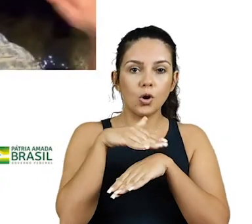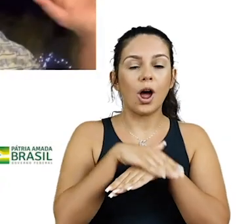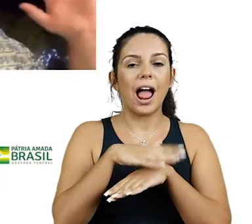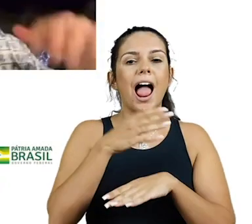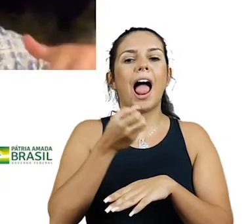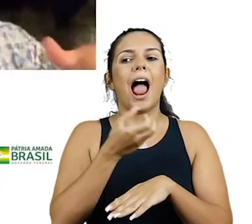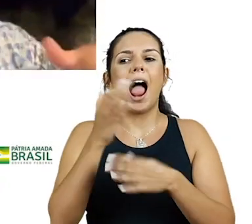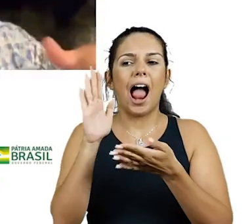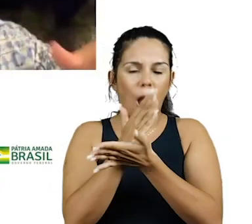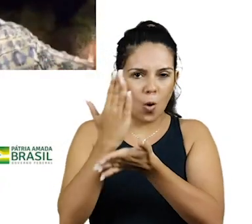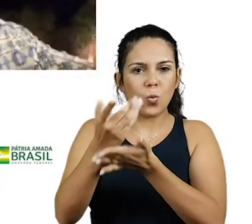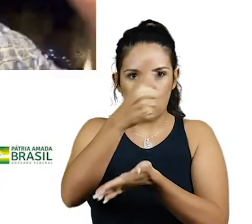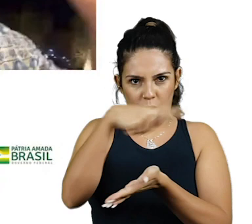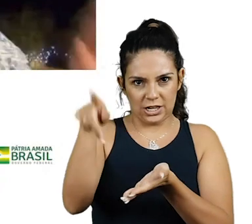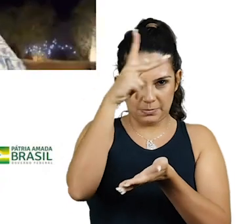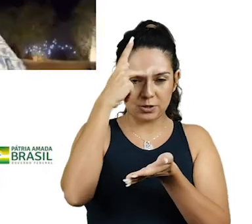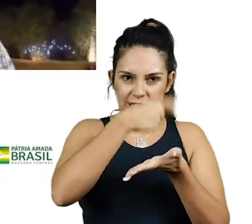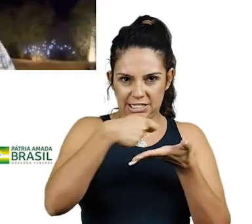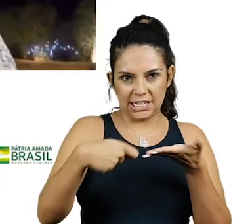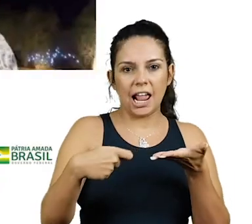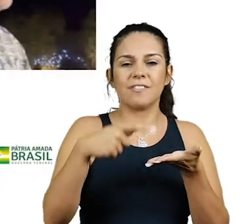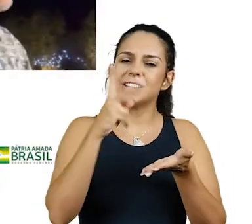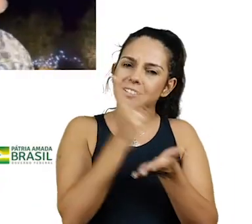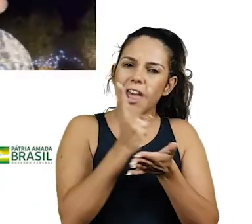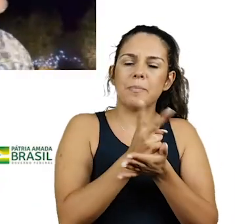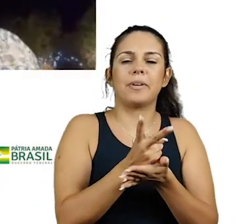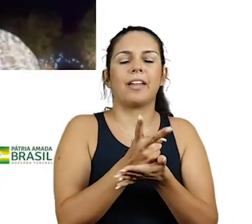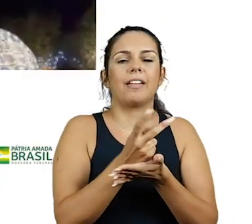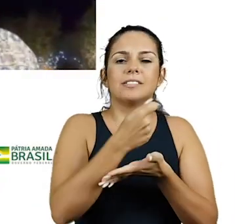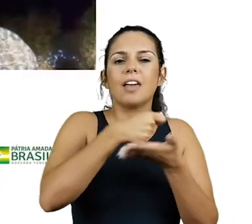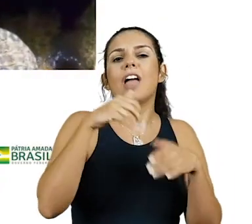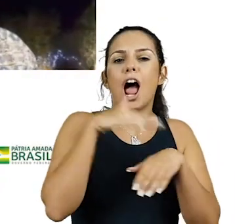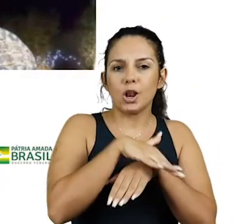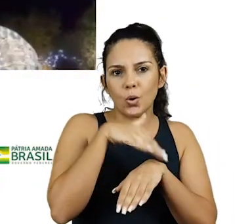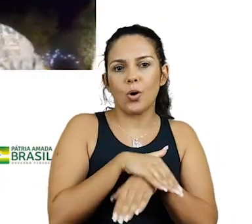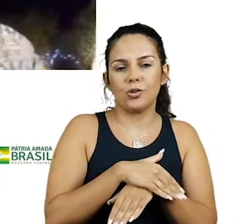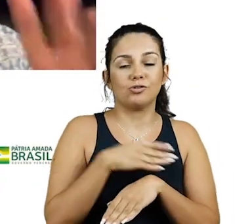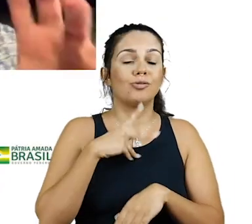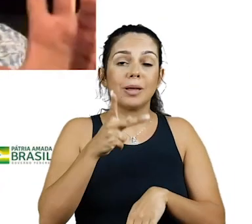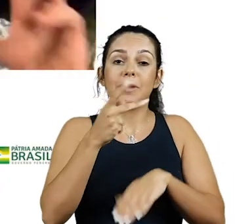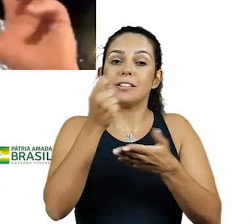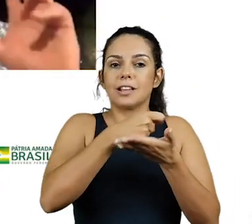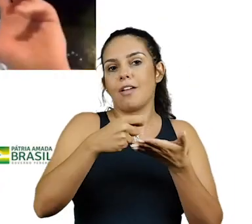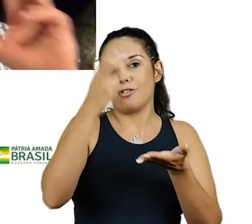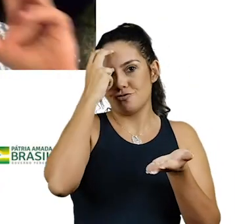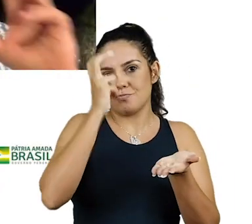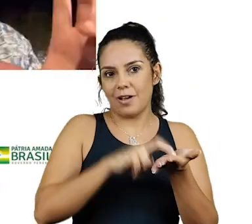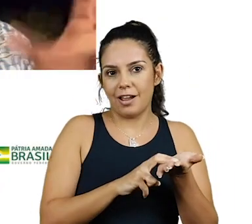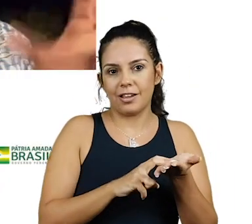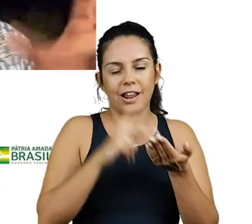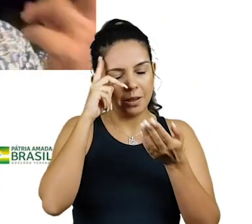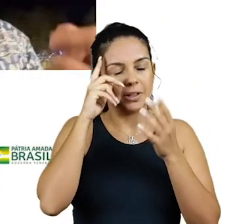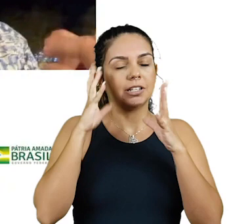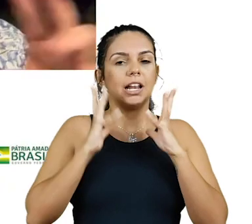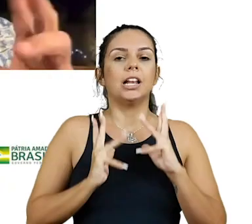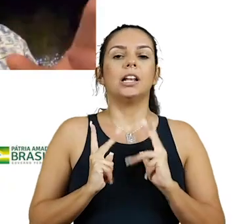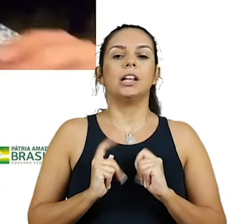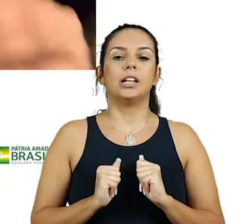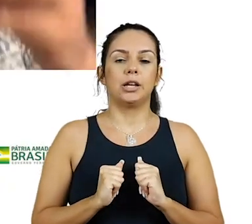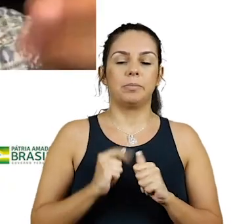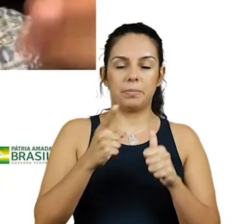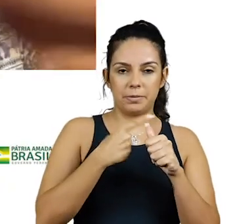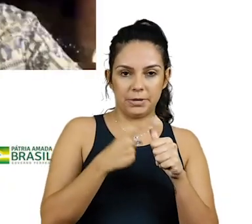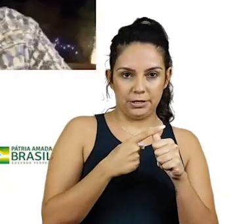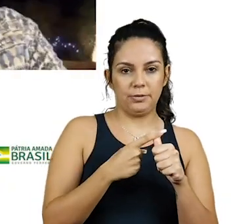de madrugada, tem gente que escreve depois da meia-noite. Cara, eu, se não escrever de manhã, e assim, com a cabeça fresca. Então são duas coisas.